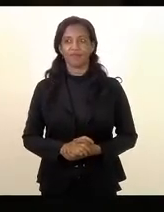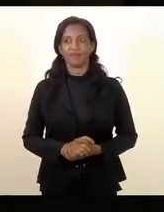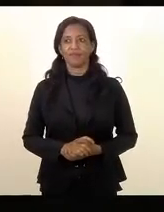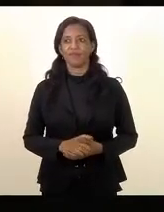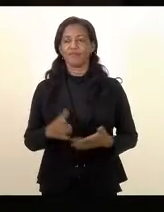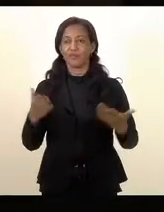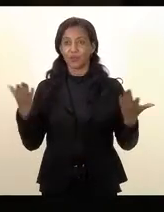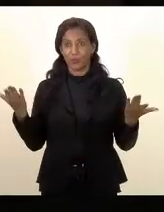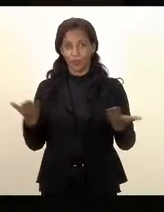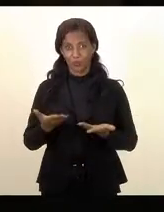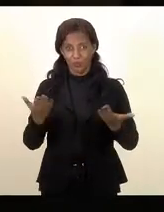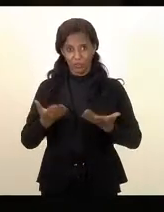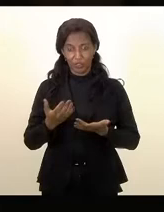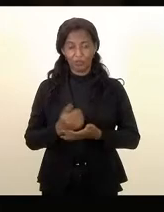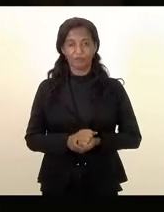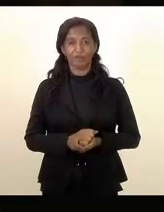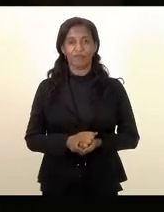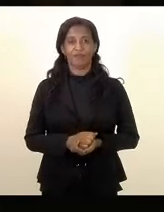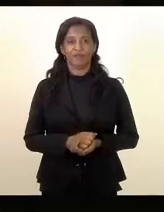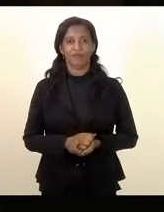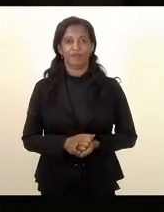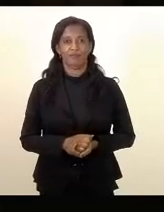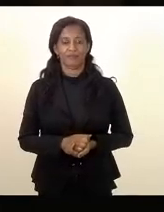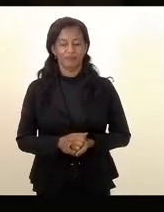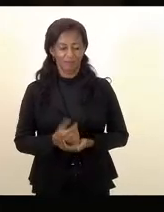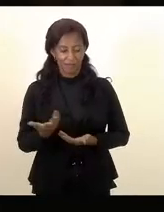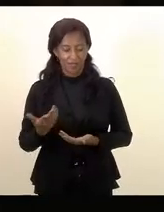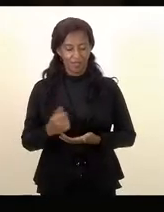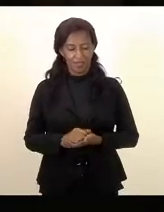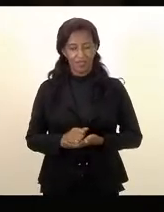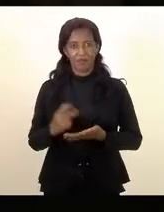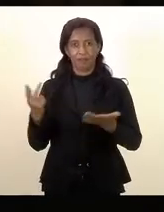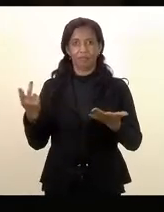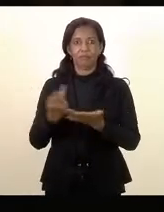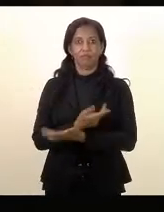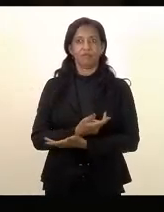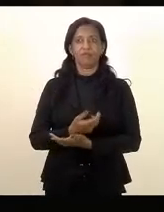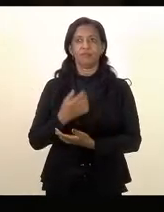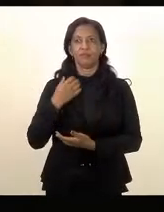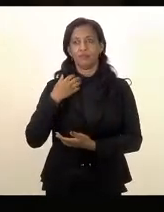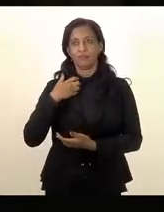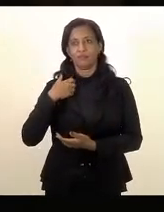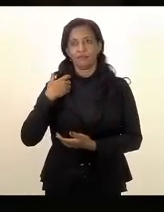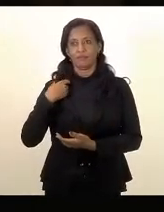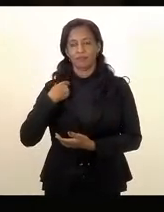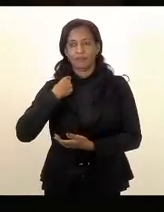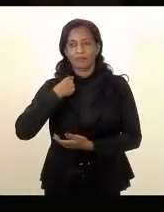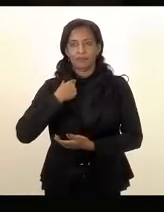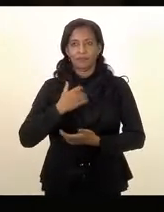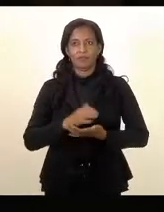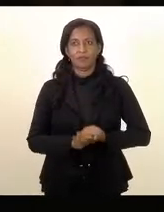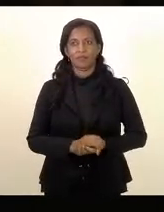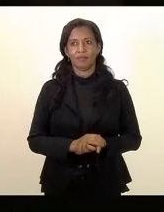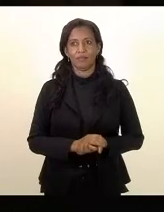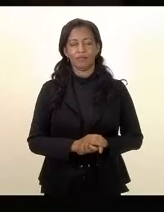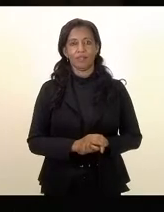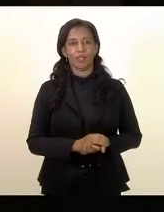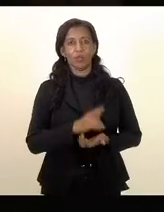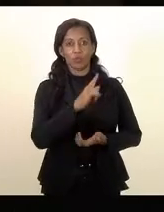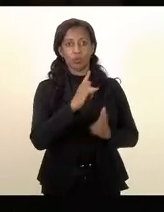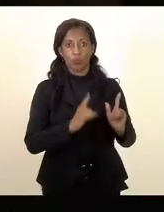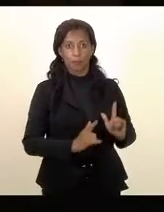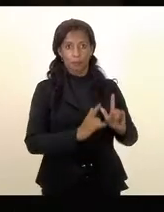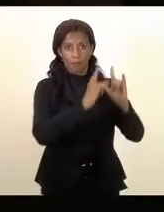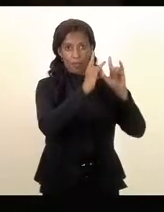hoje mesmo essa coisa do do edifício Gustavo Capanema